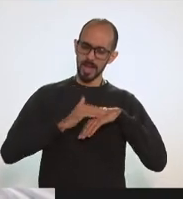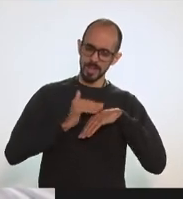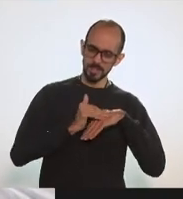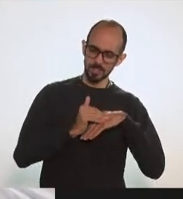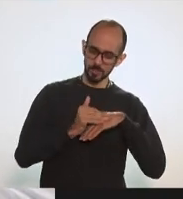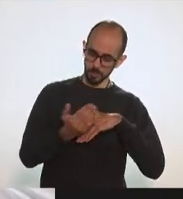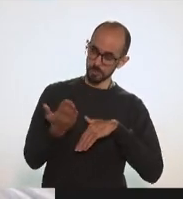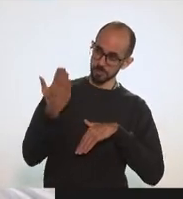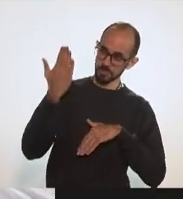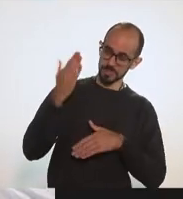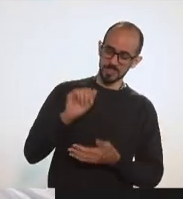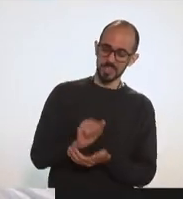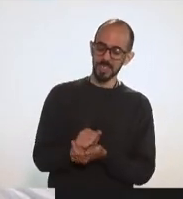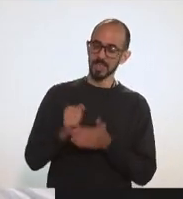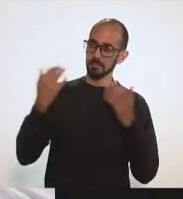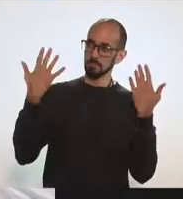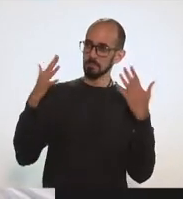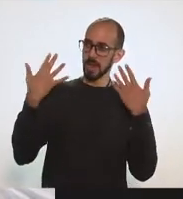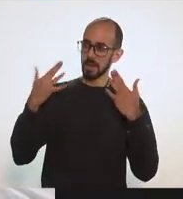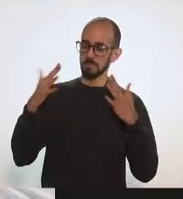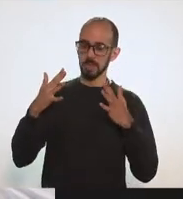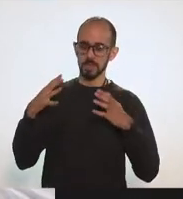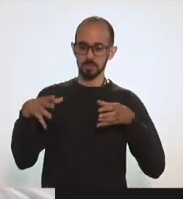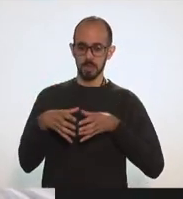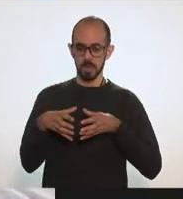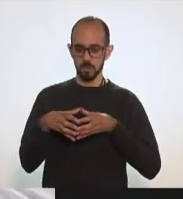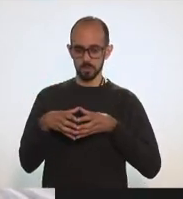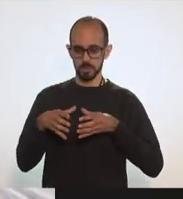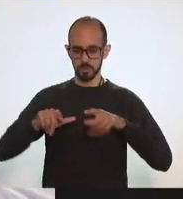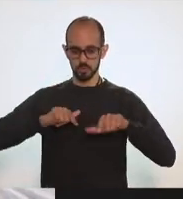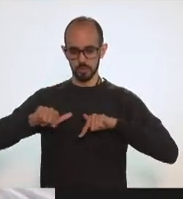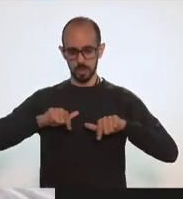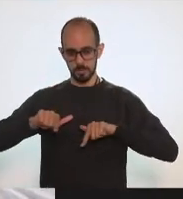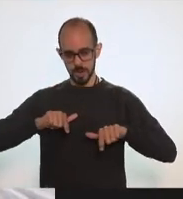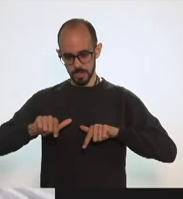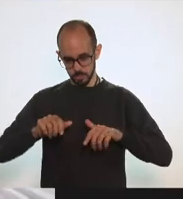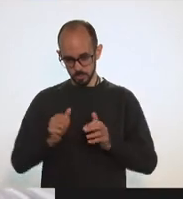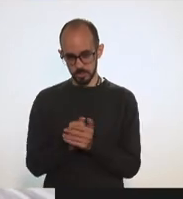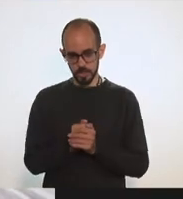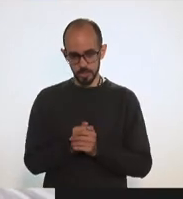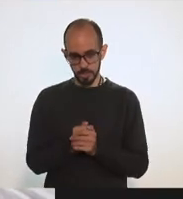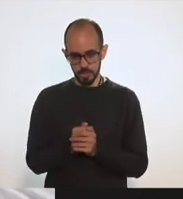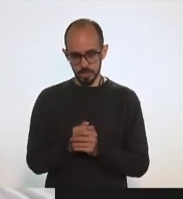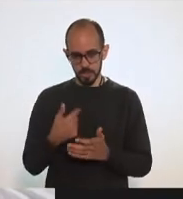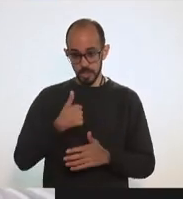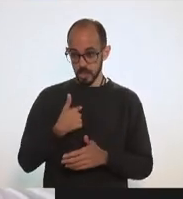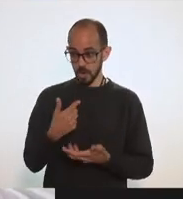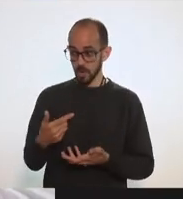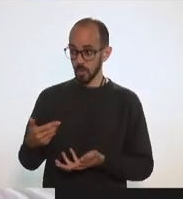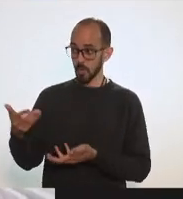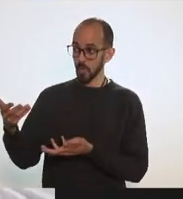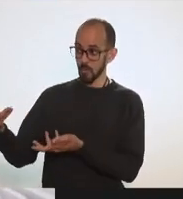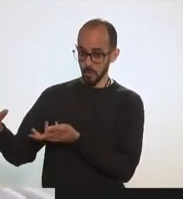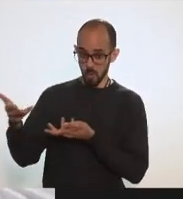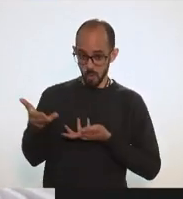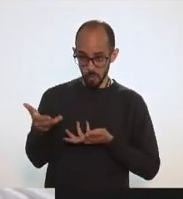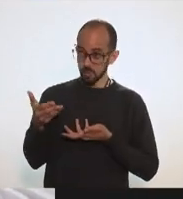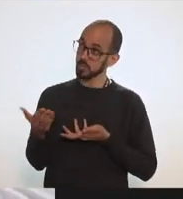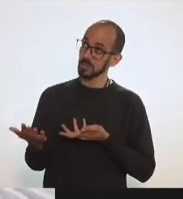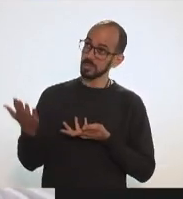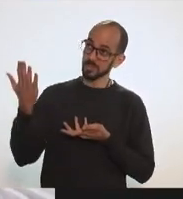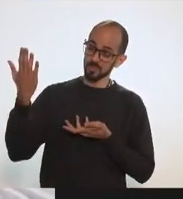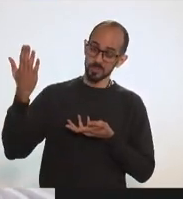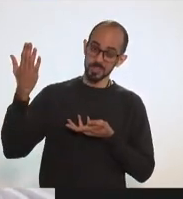coisa e parabenizar pela condução dos trabalhos e dizer que eu intimo Vossa Excelência que